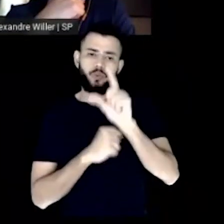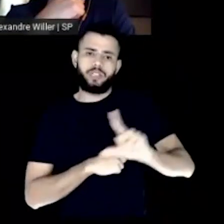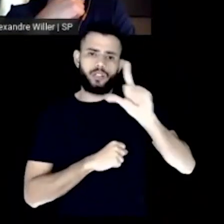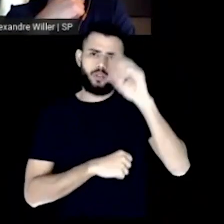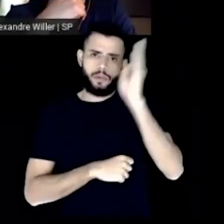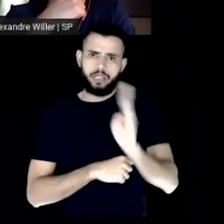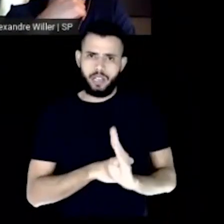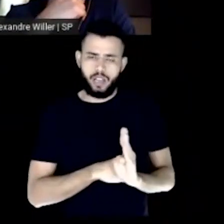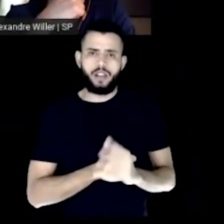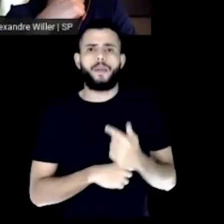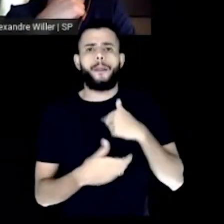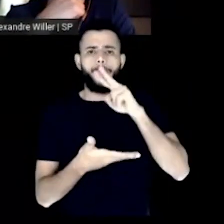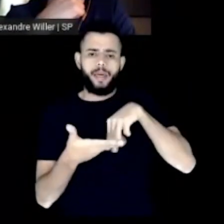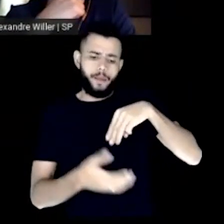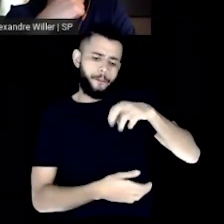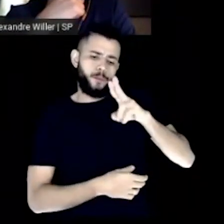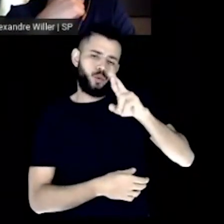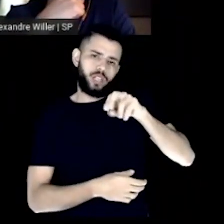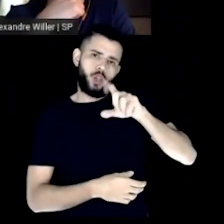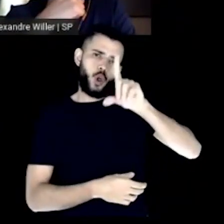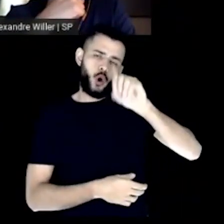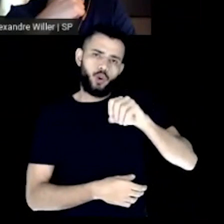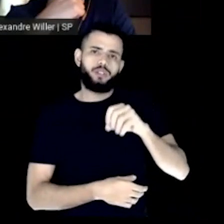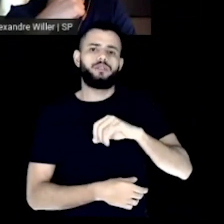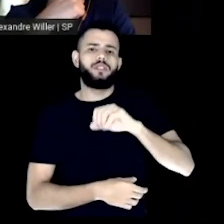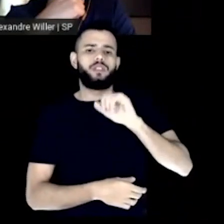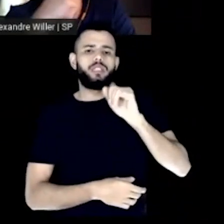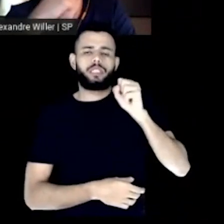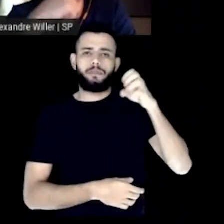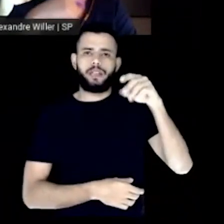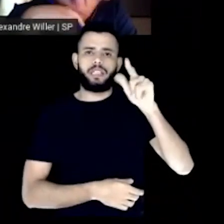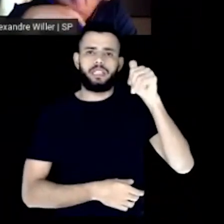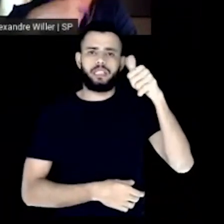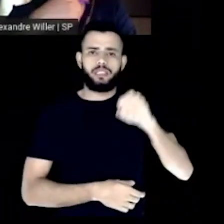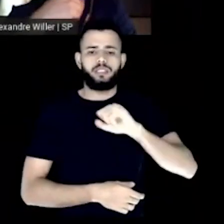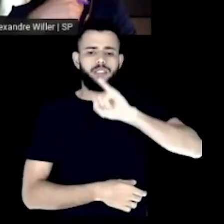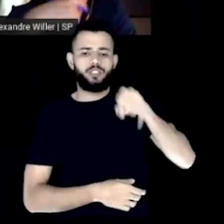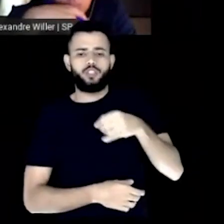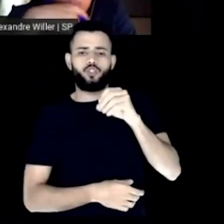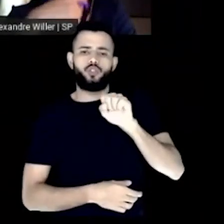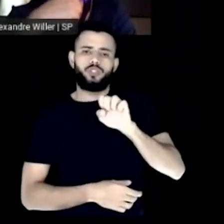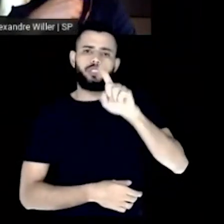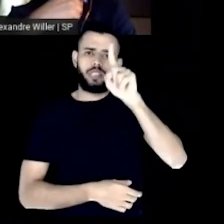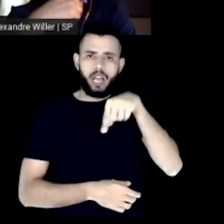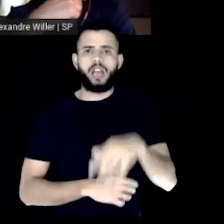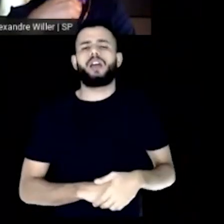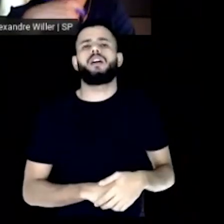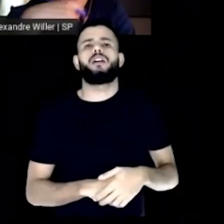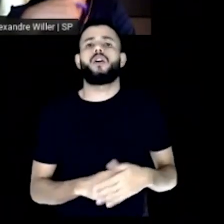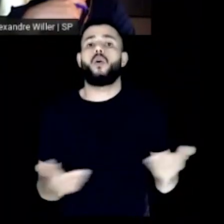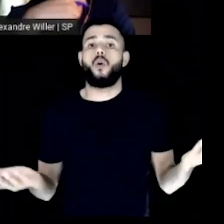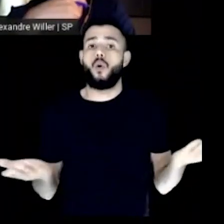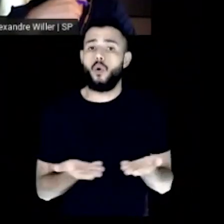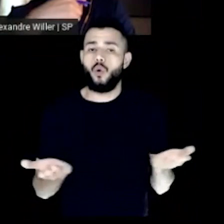muito forte com a literatura brasileira. Também estava lendo Murilo Rubião, estava lendo Osman Lins, estava lendo José J. Veiga. E